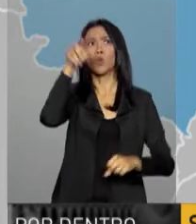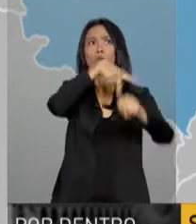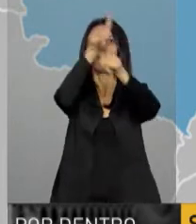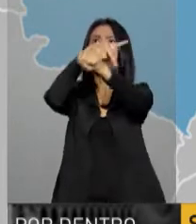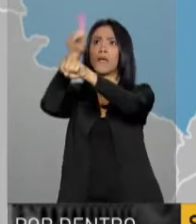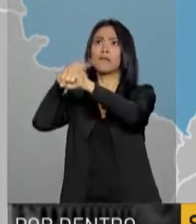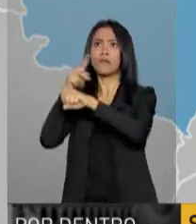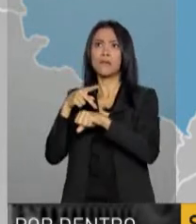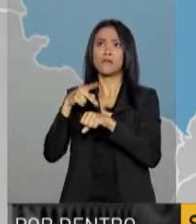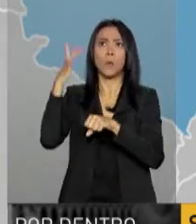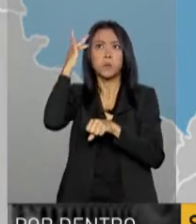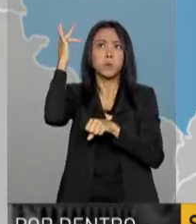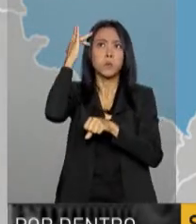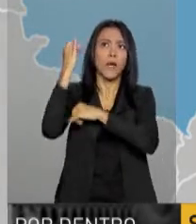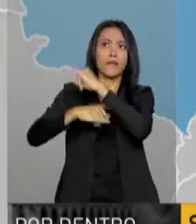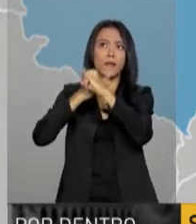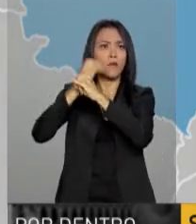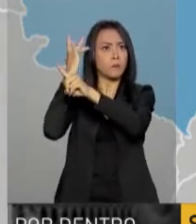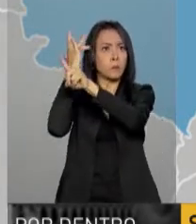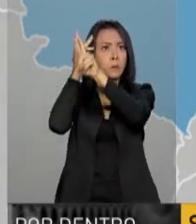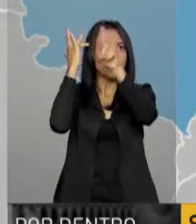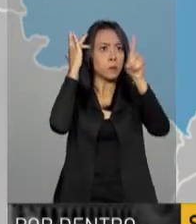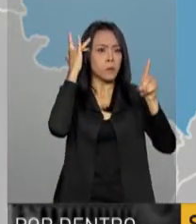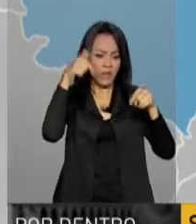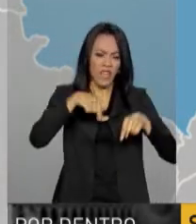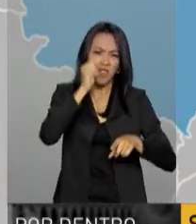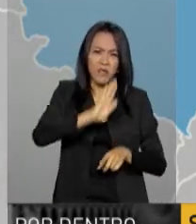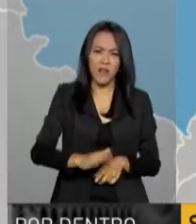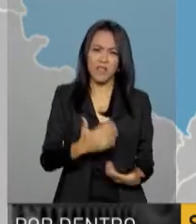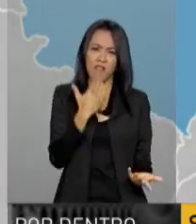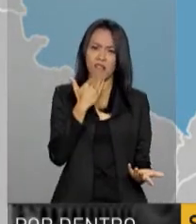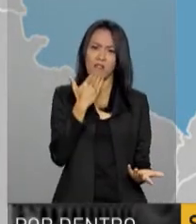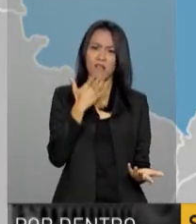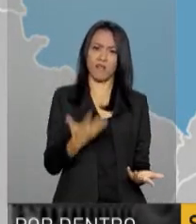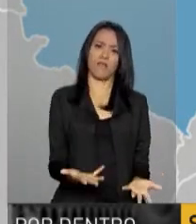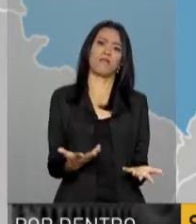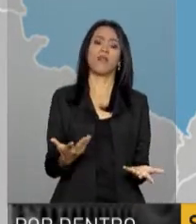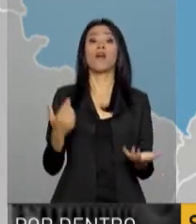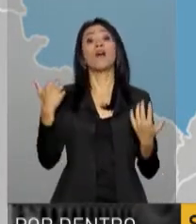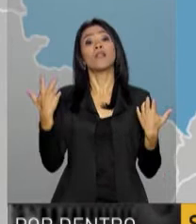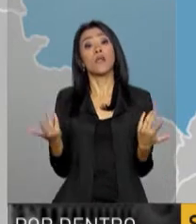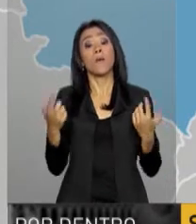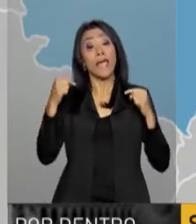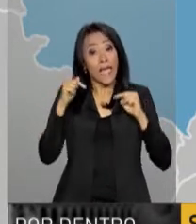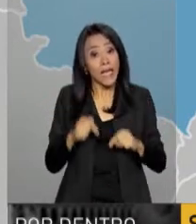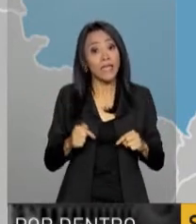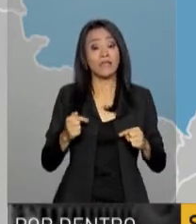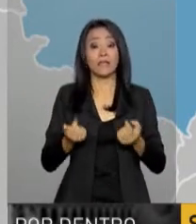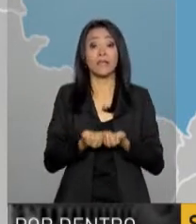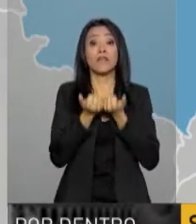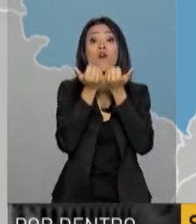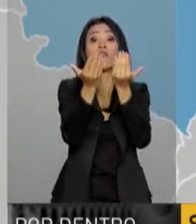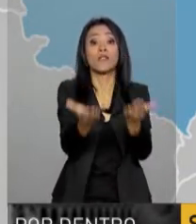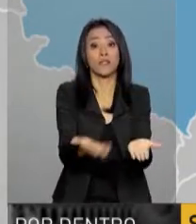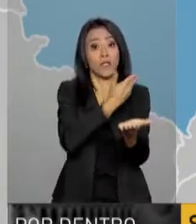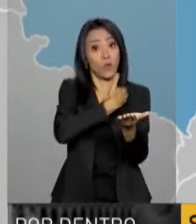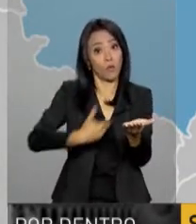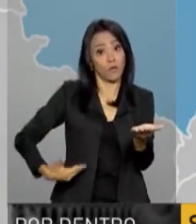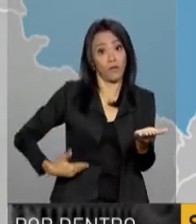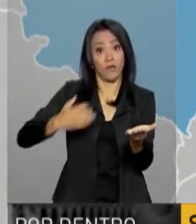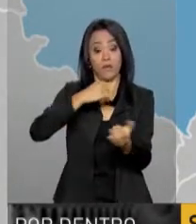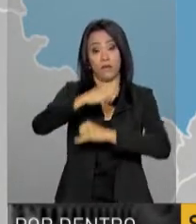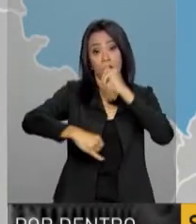é a minha pergunta seguinte é esse serviço internet para todos ele vai proporcionar uma qualidade